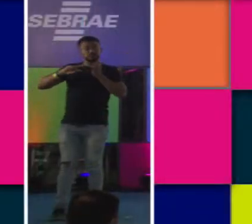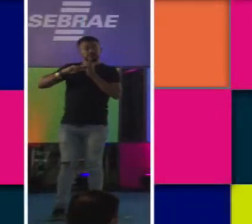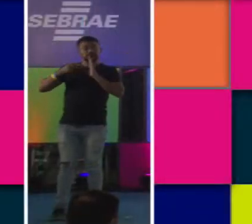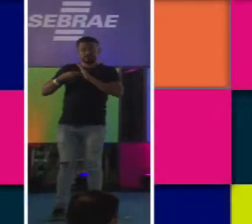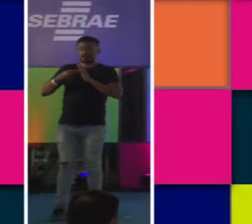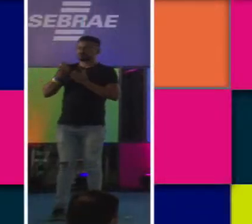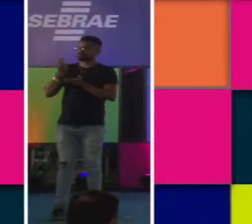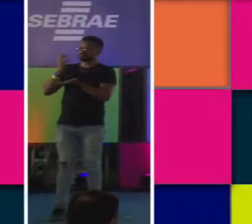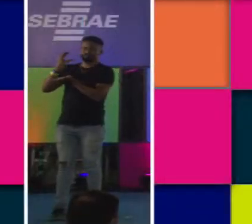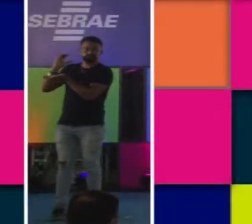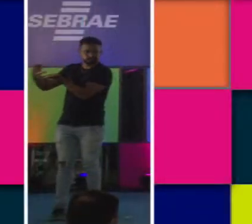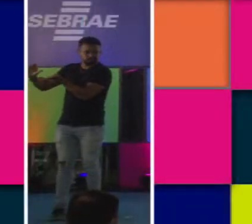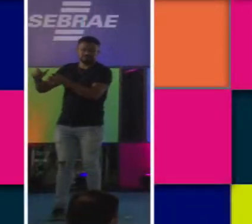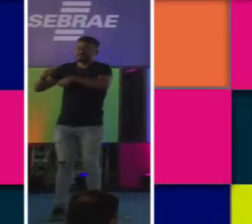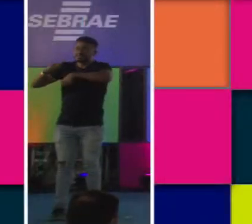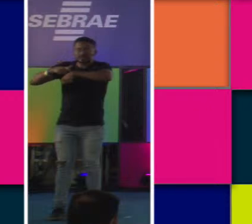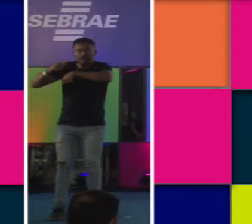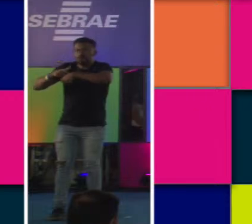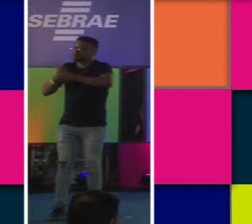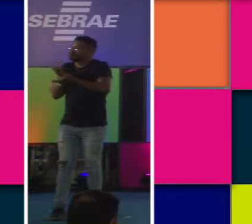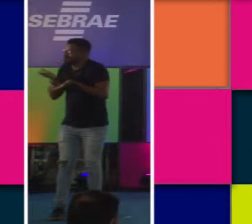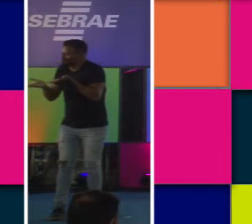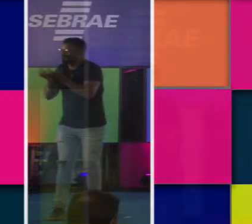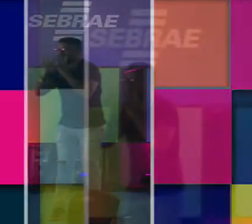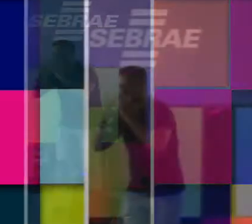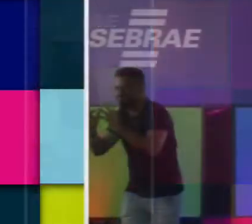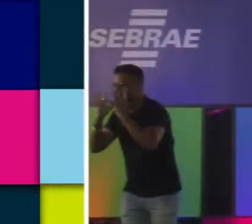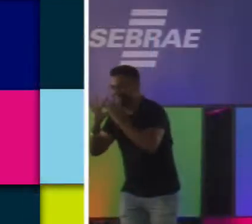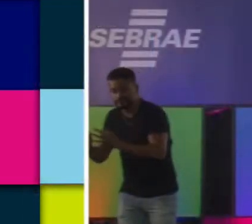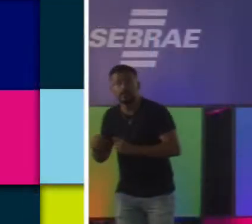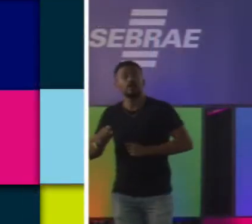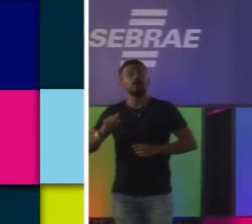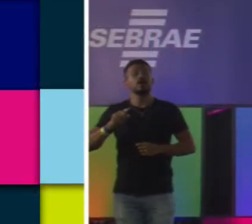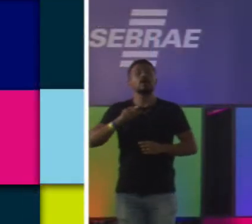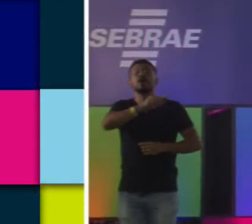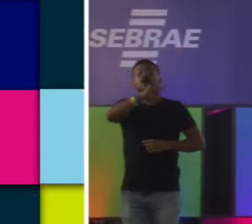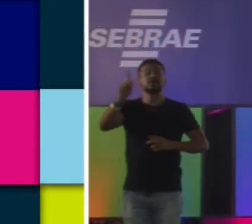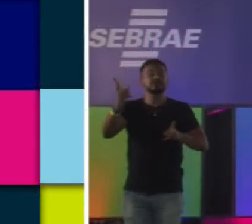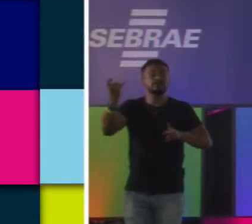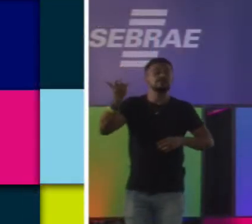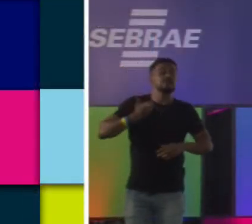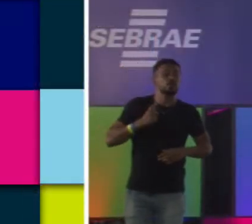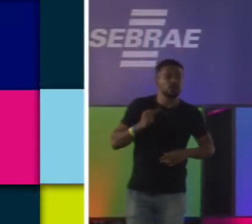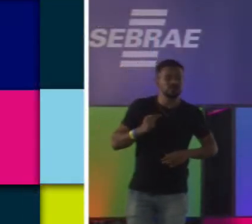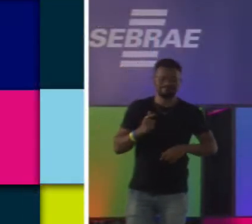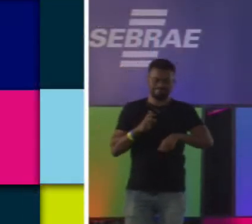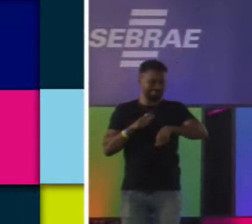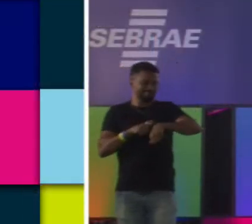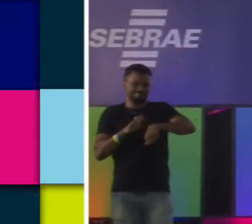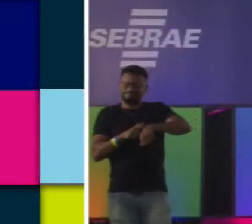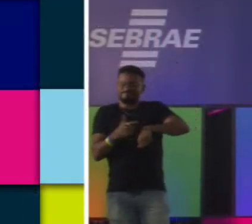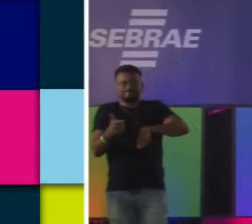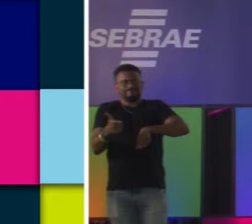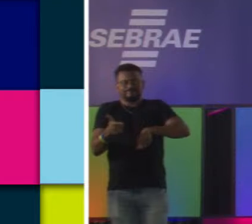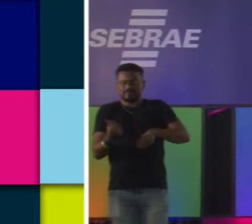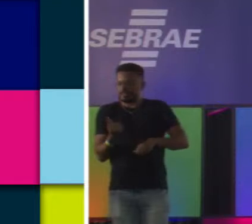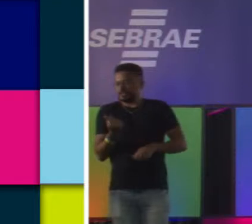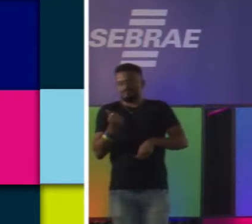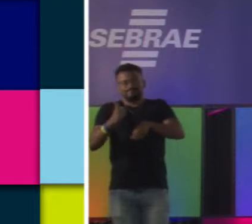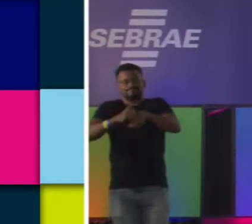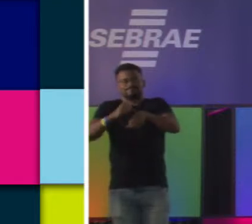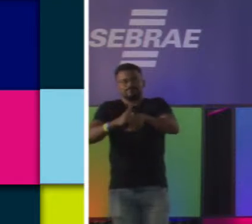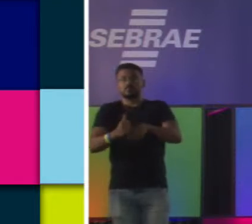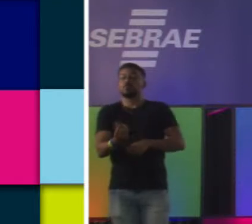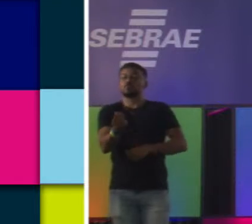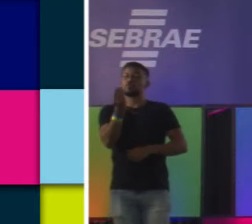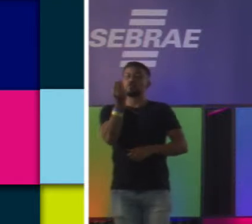mais dinheiro. E o que a gente ouve dessa galera? Eu não tenho tempo e nem tenho dinheiro. E agora? Como é eu faço o meu certo fato?